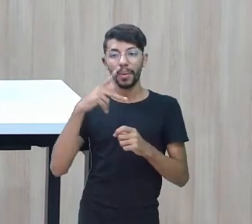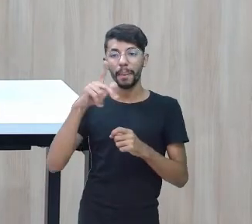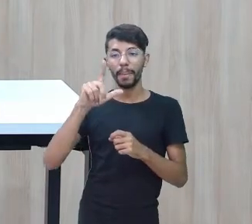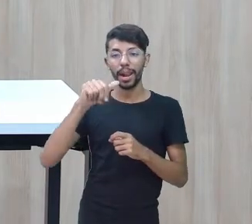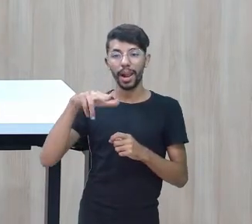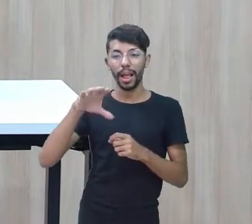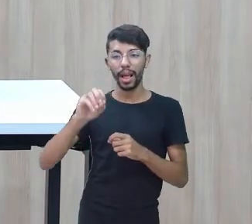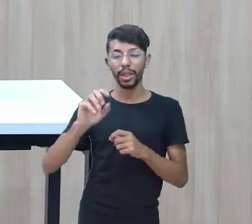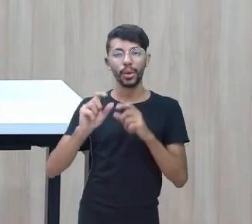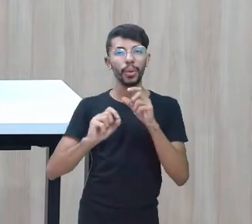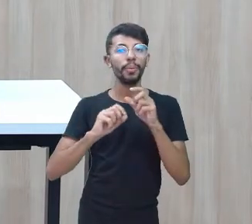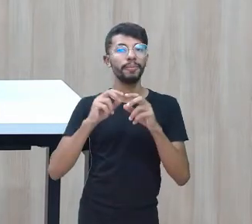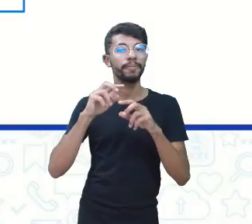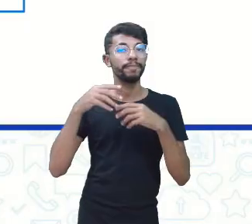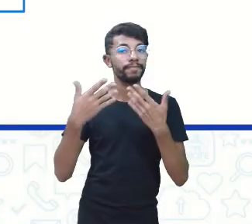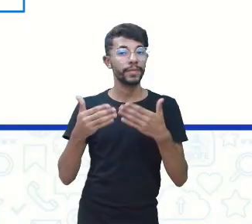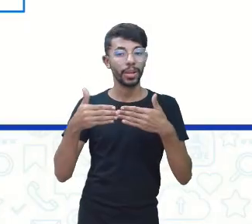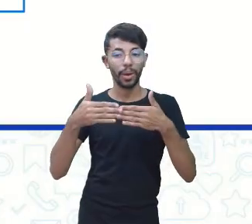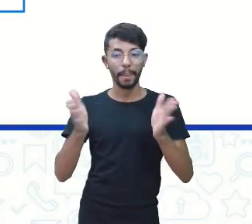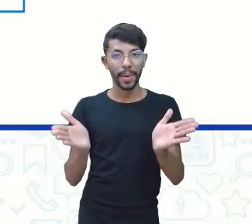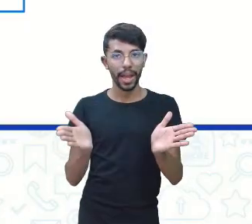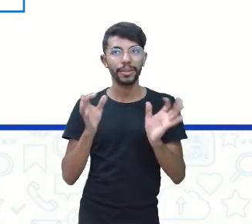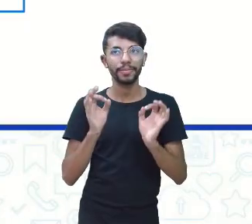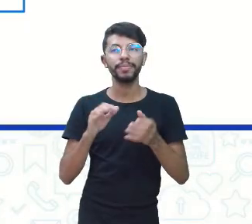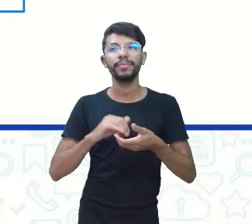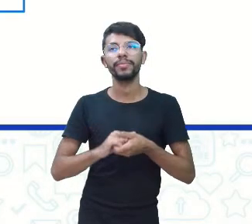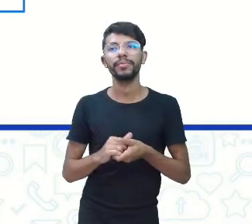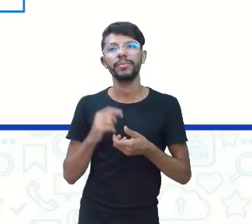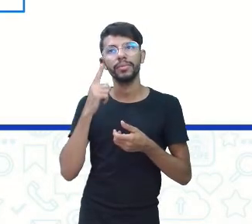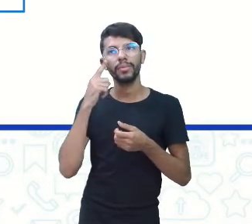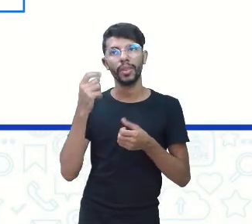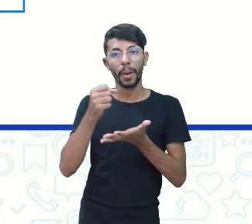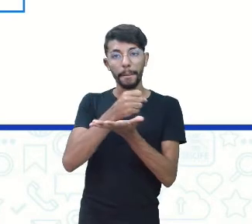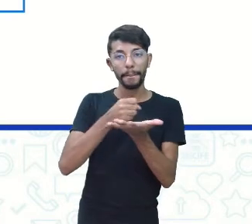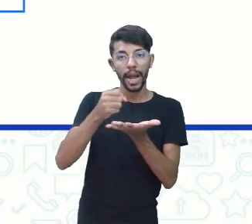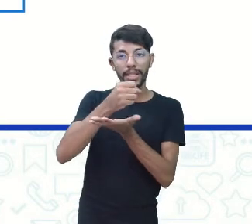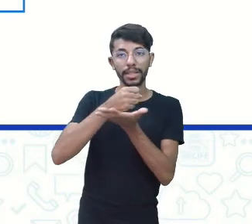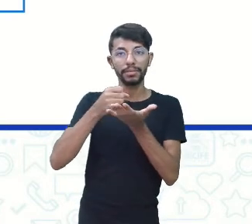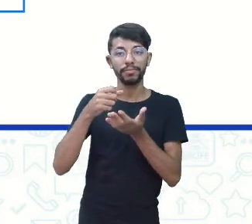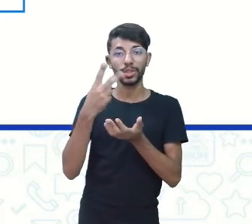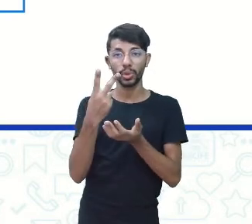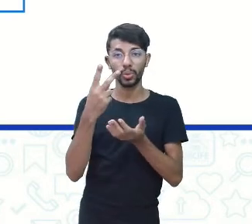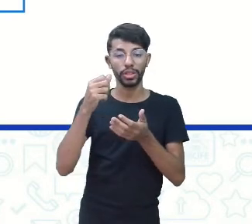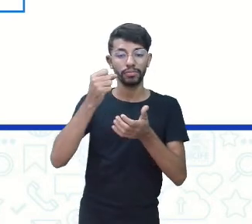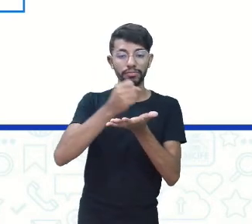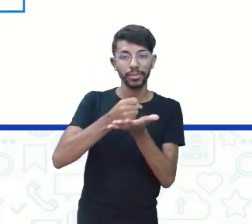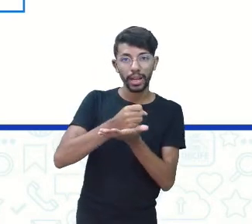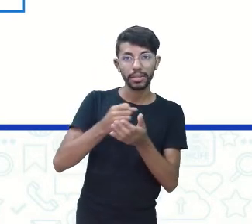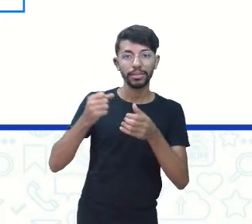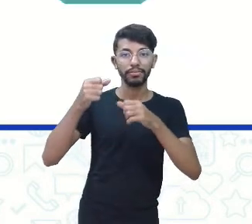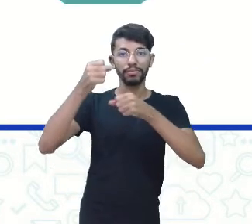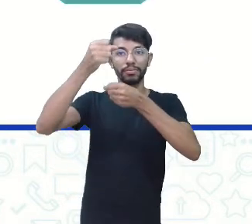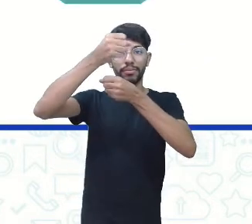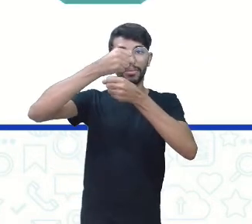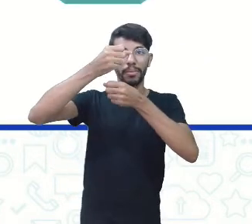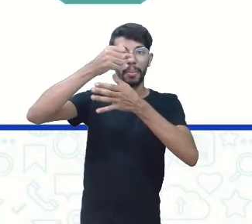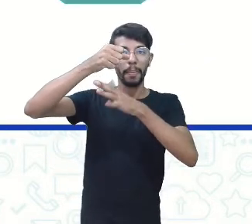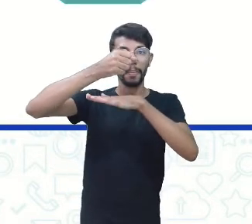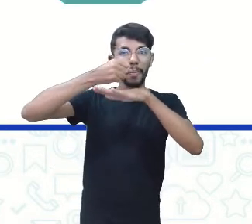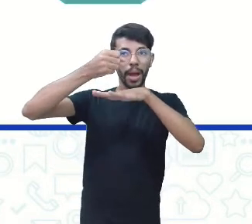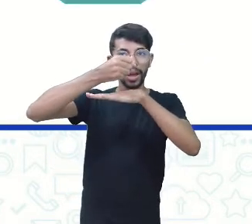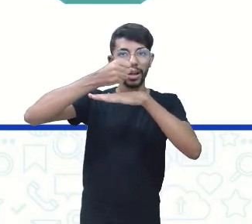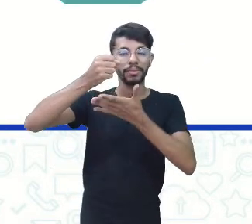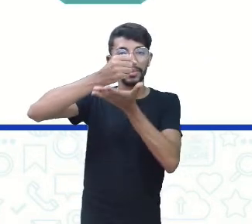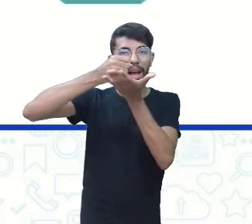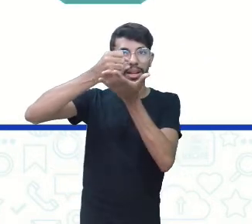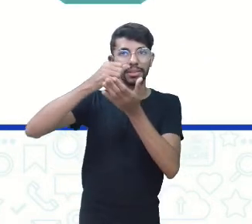planificação, tá? Então a gente percebe aqui, ó, faces laterais e duas bases, né, as nossas duas tampinhas, tá certo?